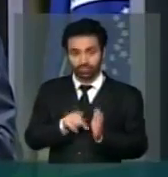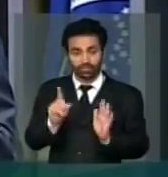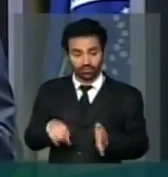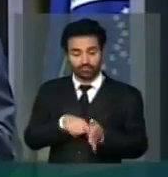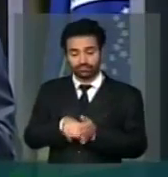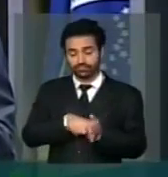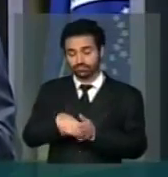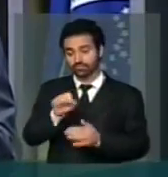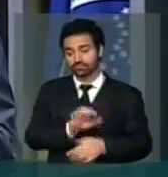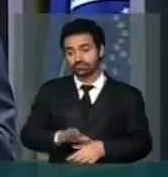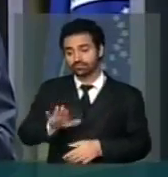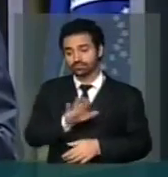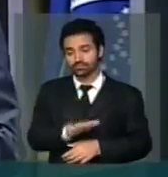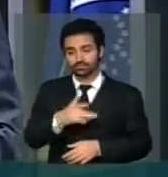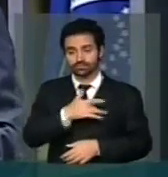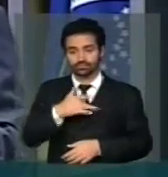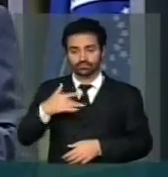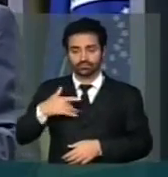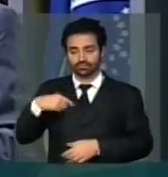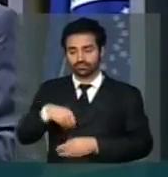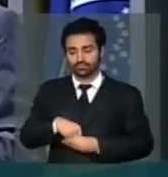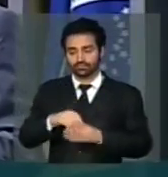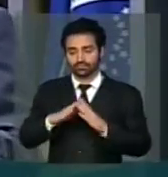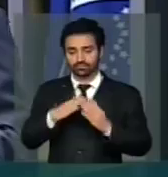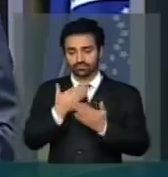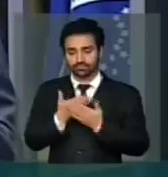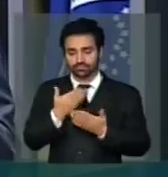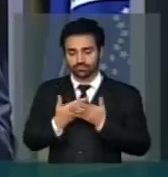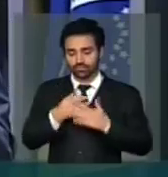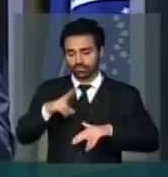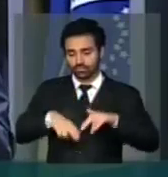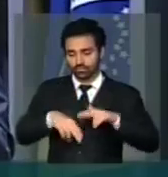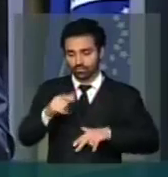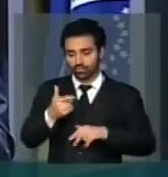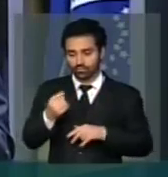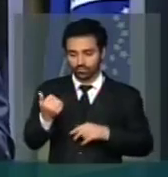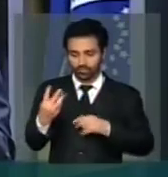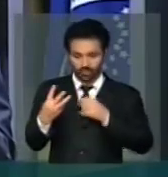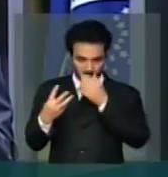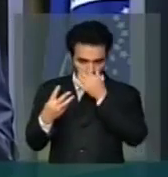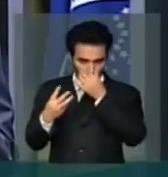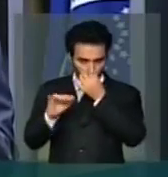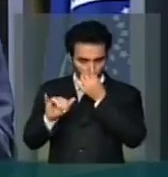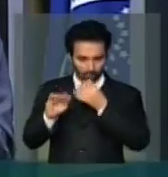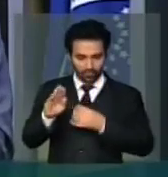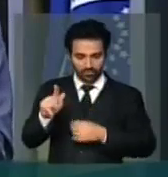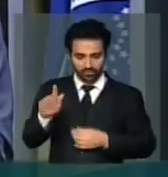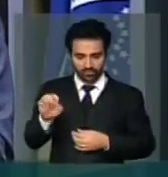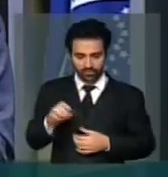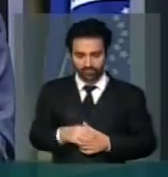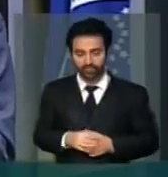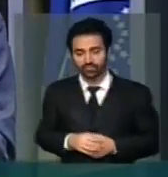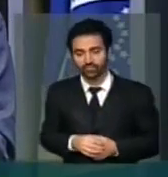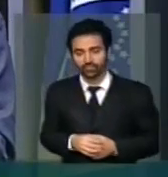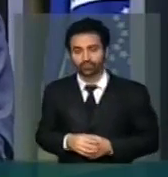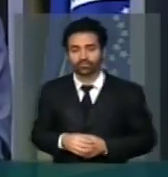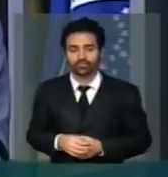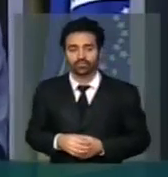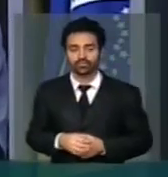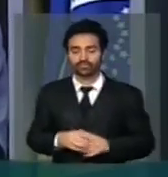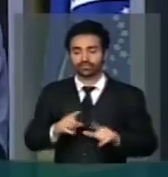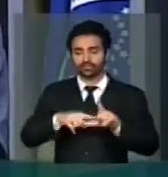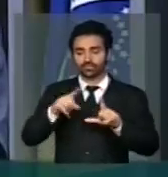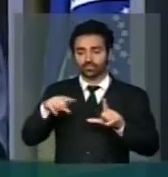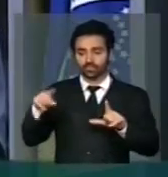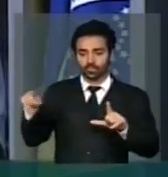pesquisa nacional de saúde escolar, realizada em junho de 2013 pelo IBGE. As estatísticas